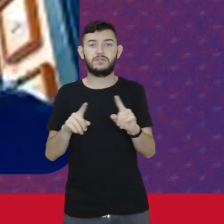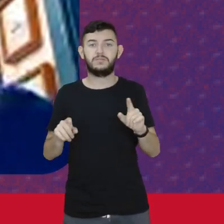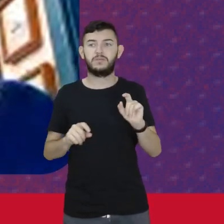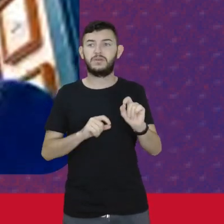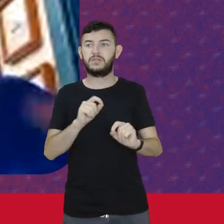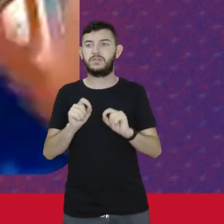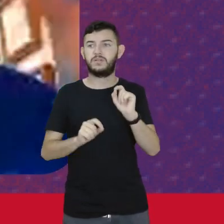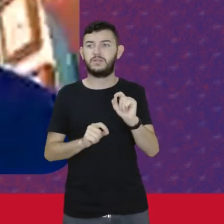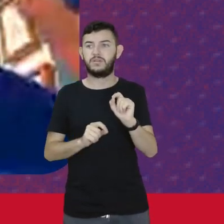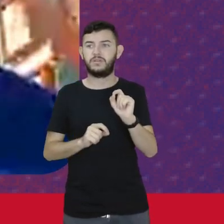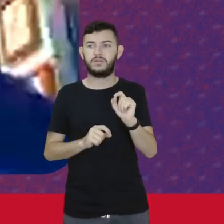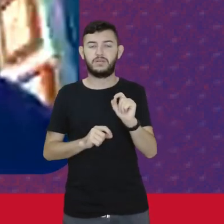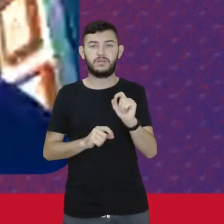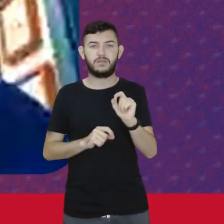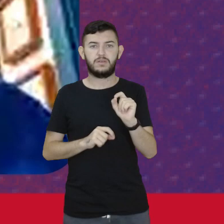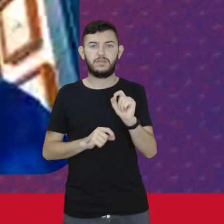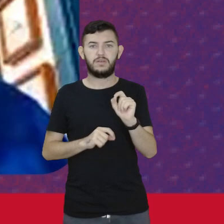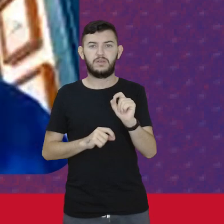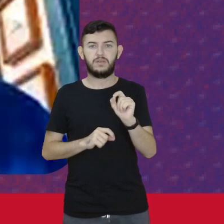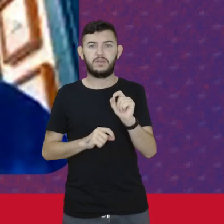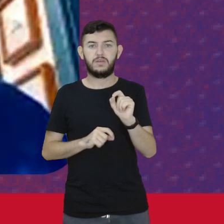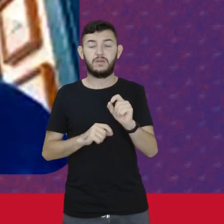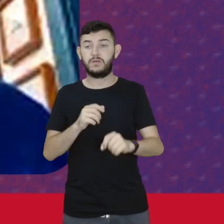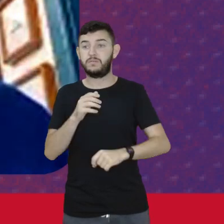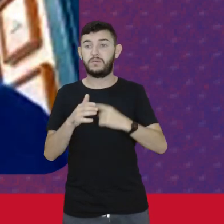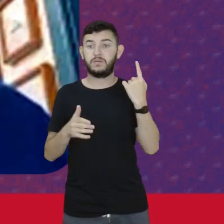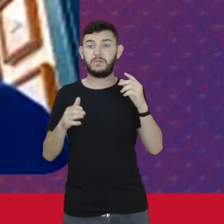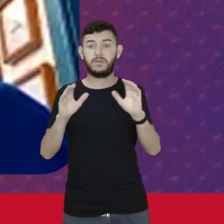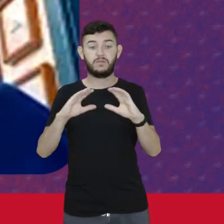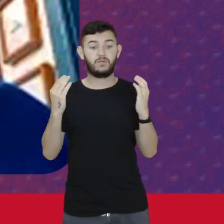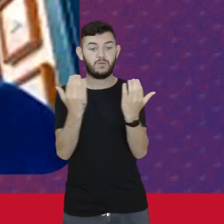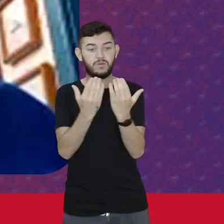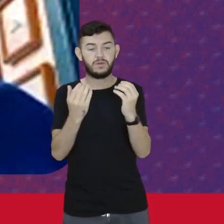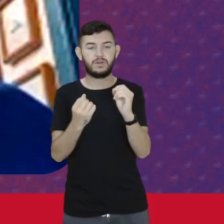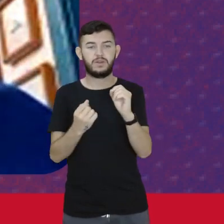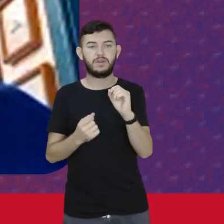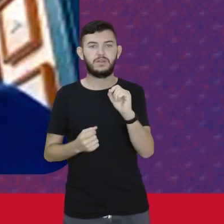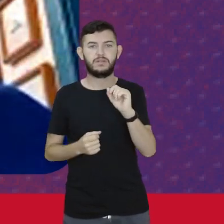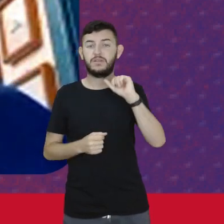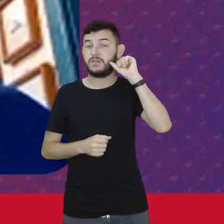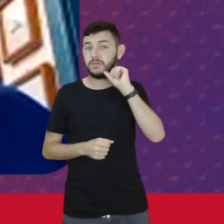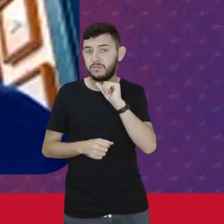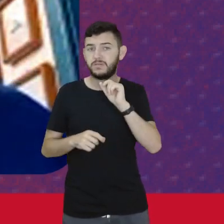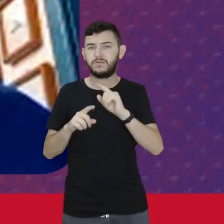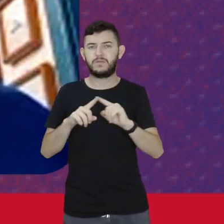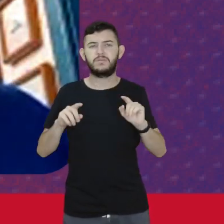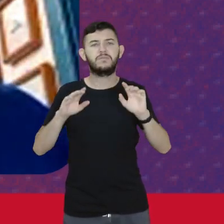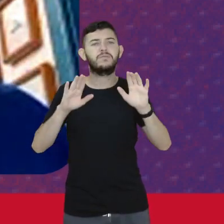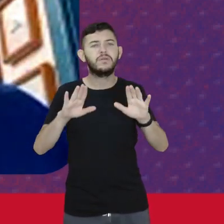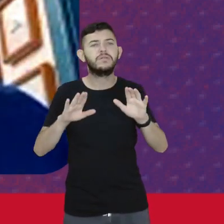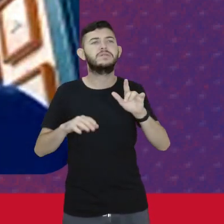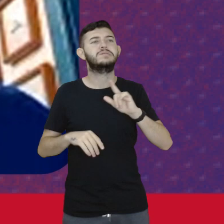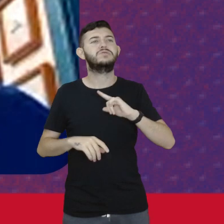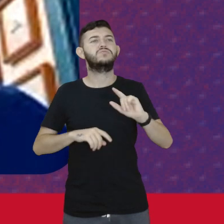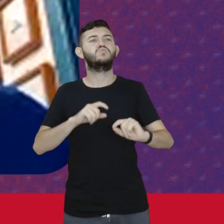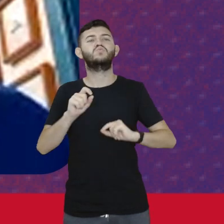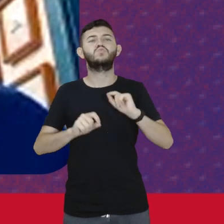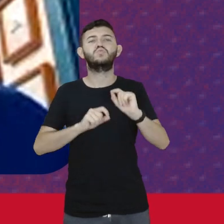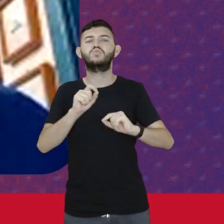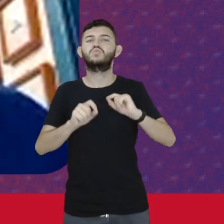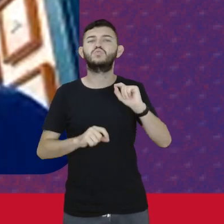quem é que ouviu falar? Foi aquele, primeiro Congresso da Mulher Paulista. Existia uma